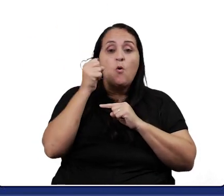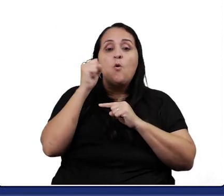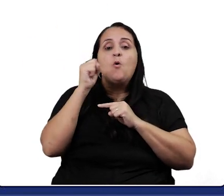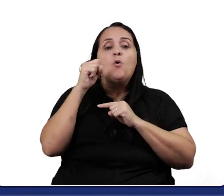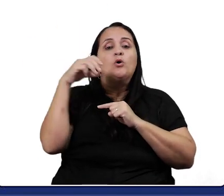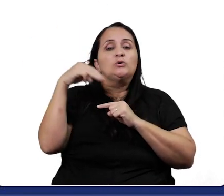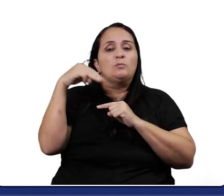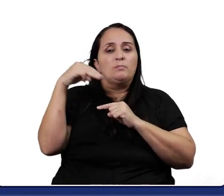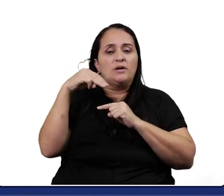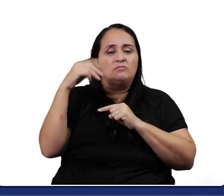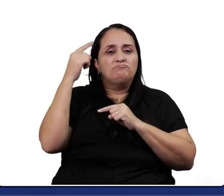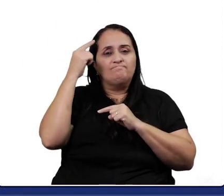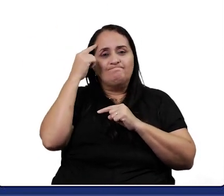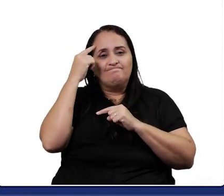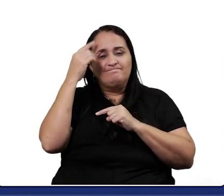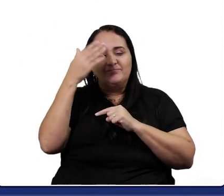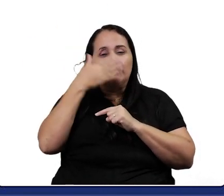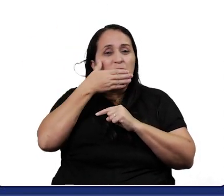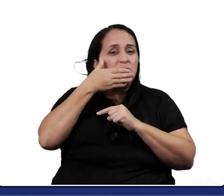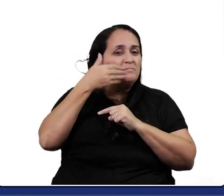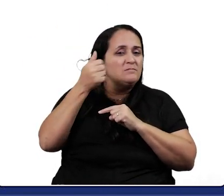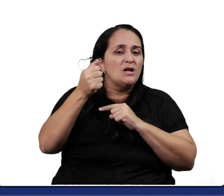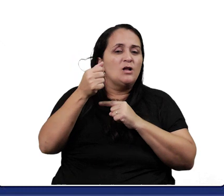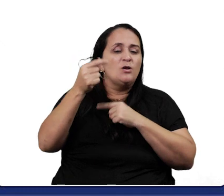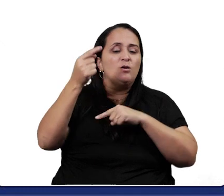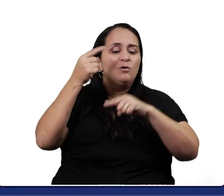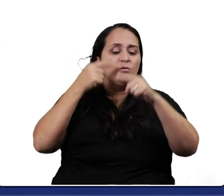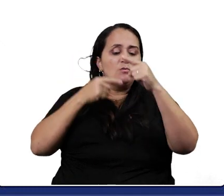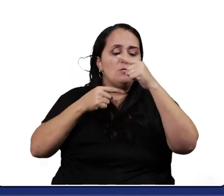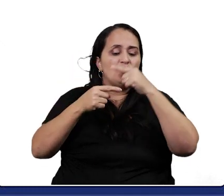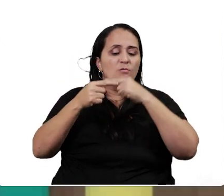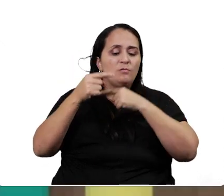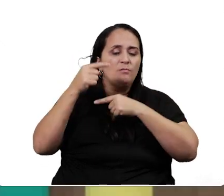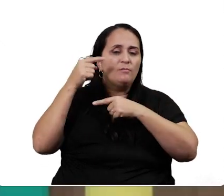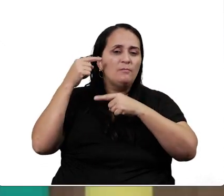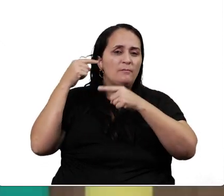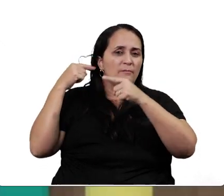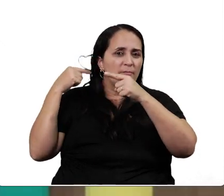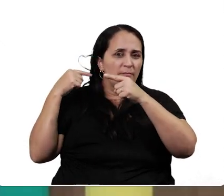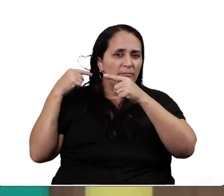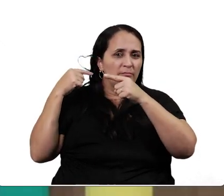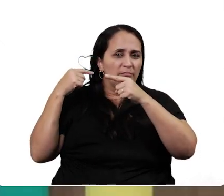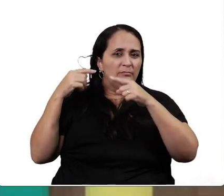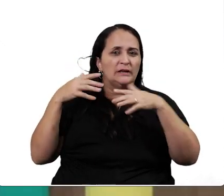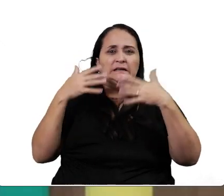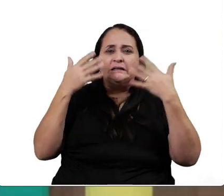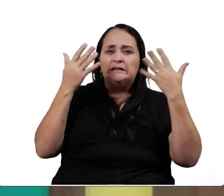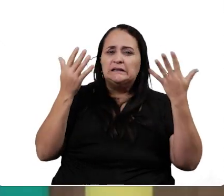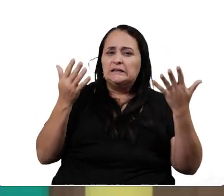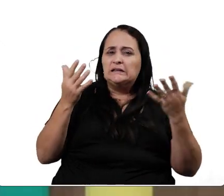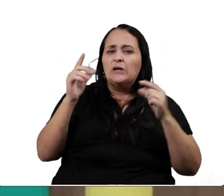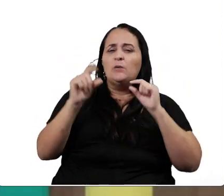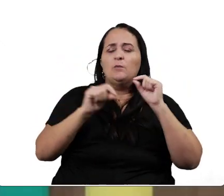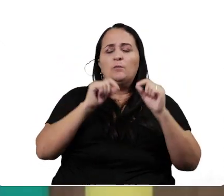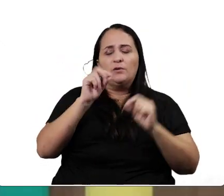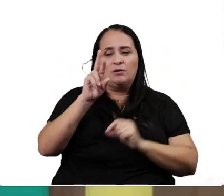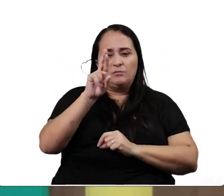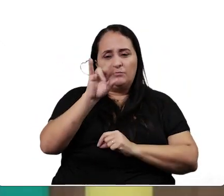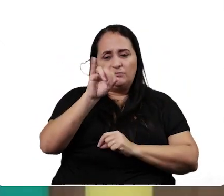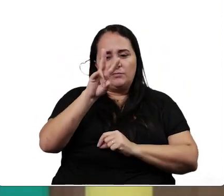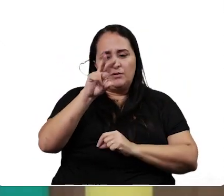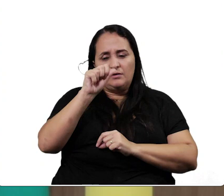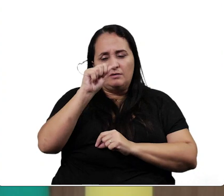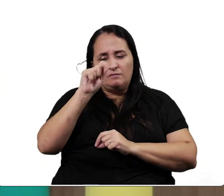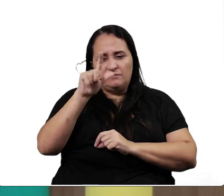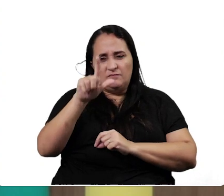o aconselhou a saltar mais de trás. Então, nesse caso, o rival, que é o rival que